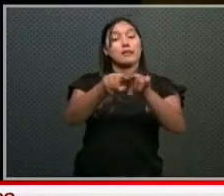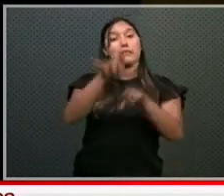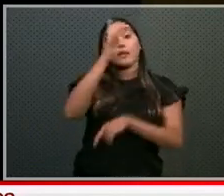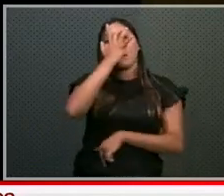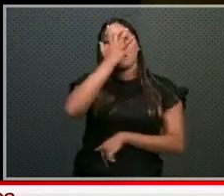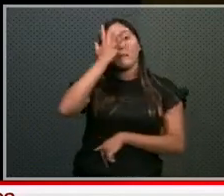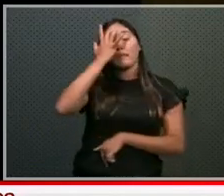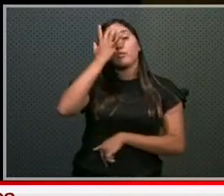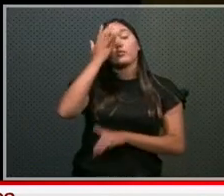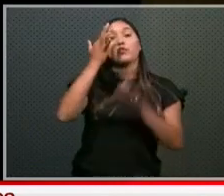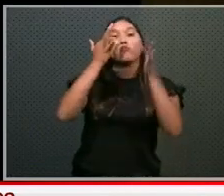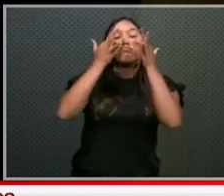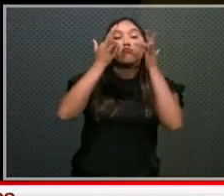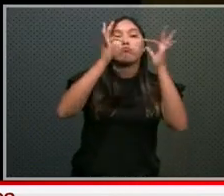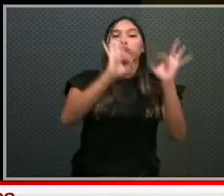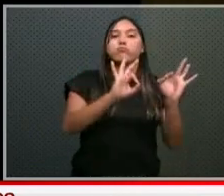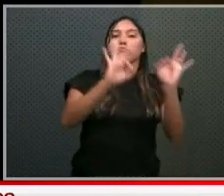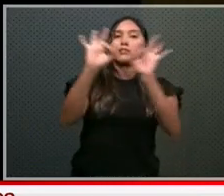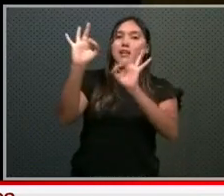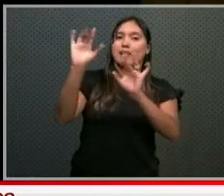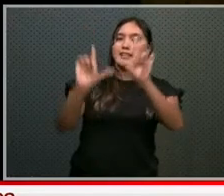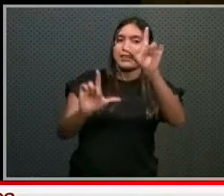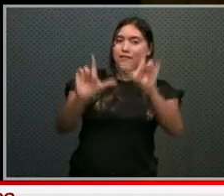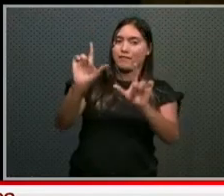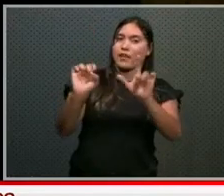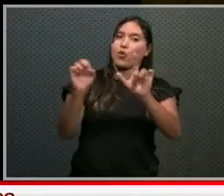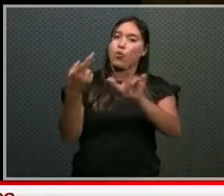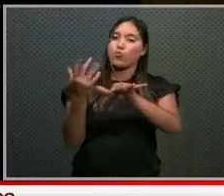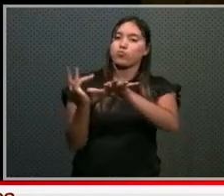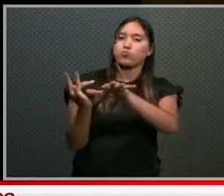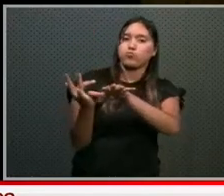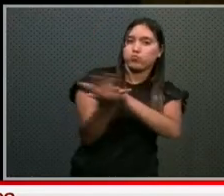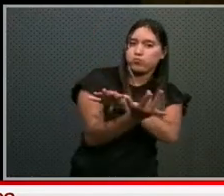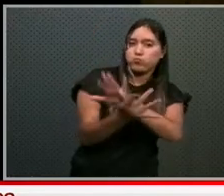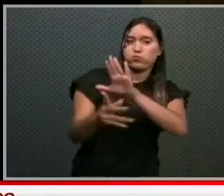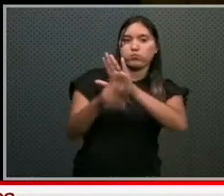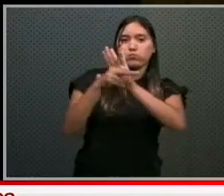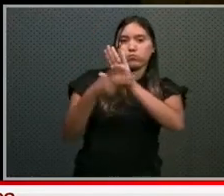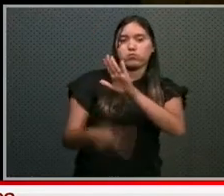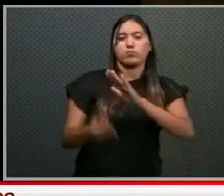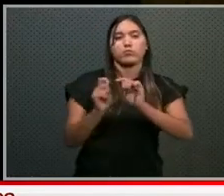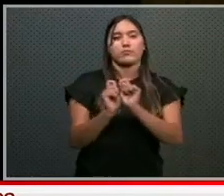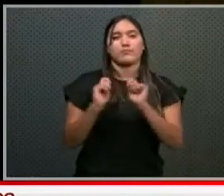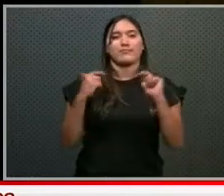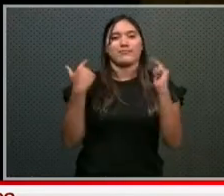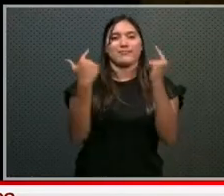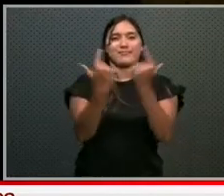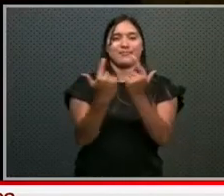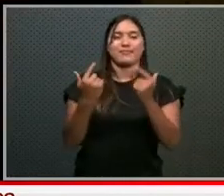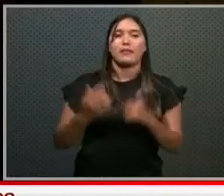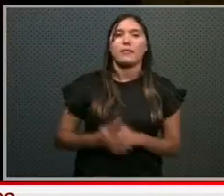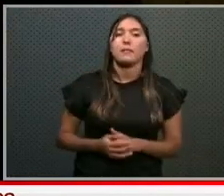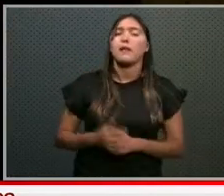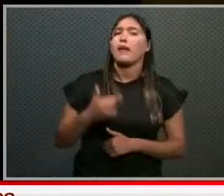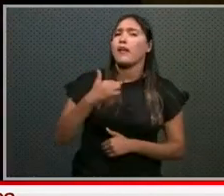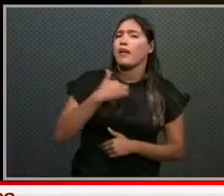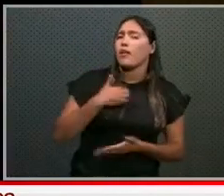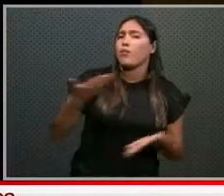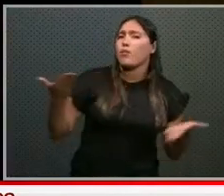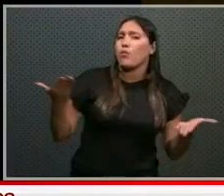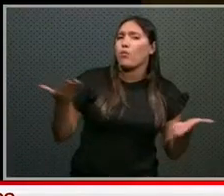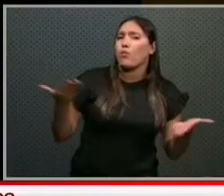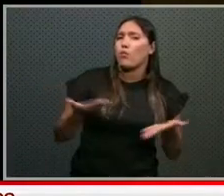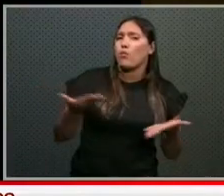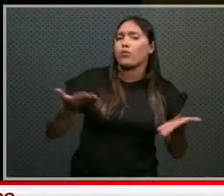acompanham pelas mídias sociais pelos canais oficiais da lepra eu quero dizer para vocês